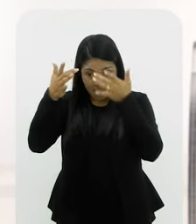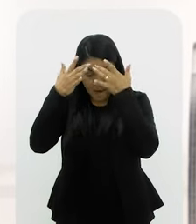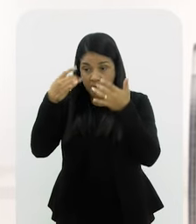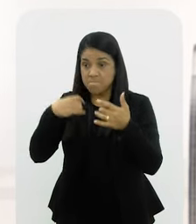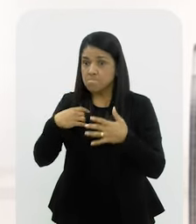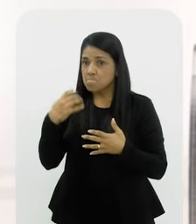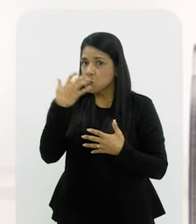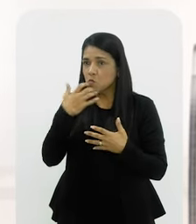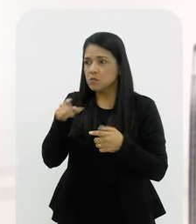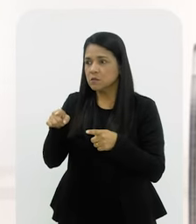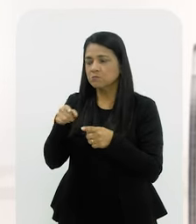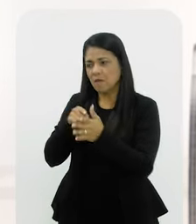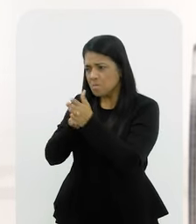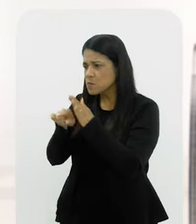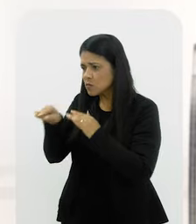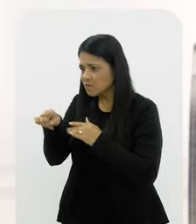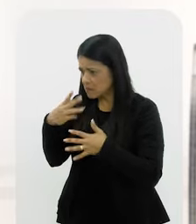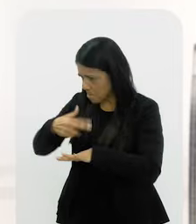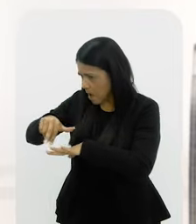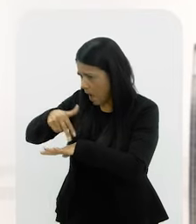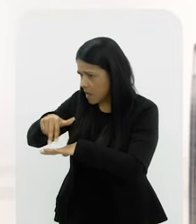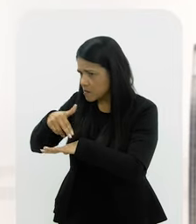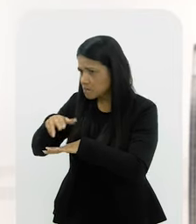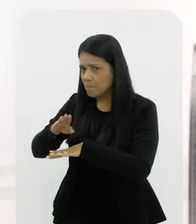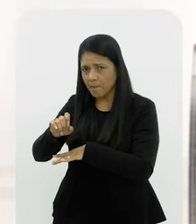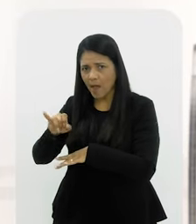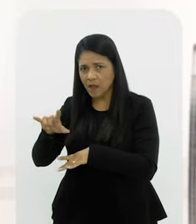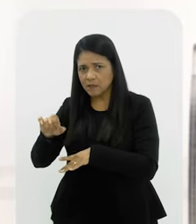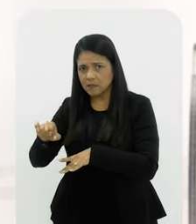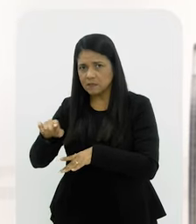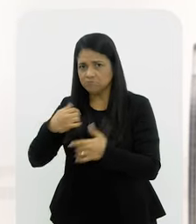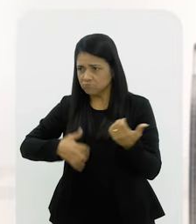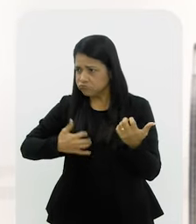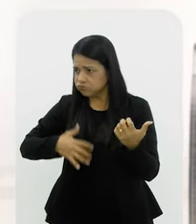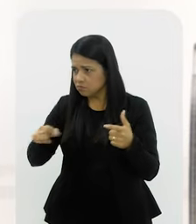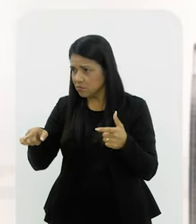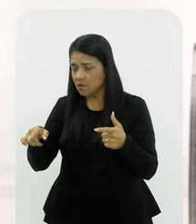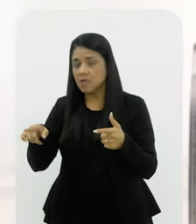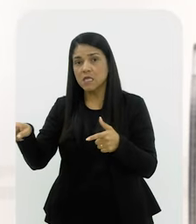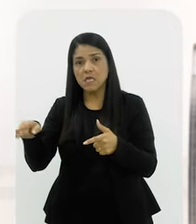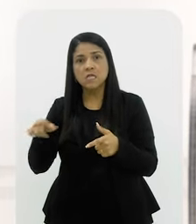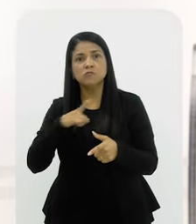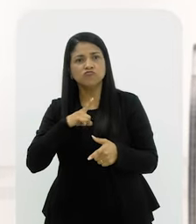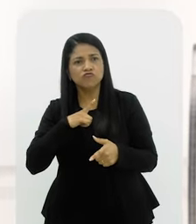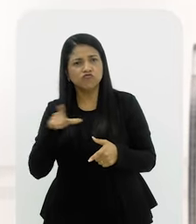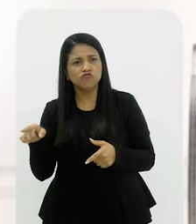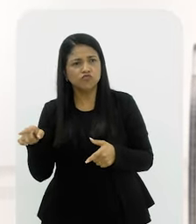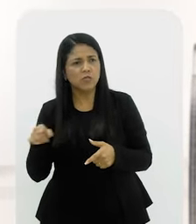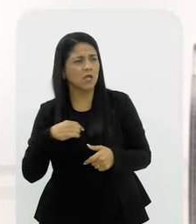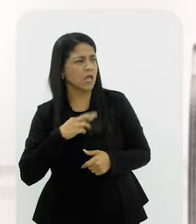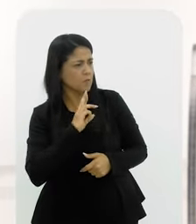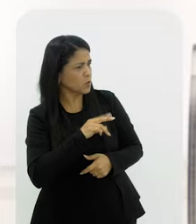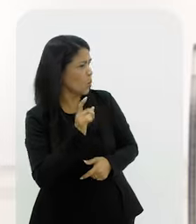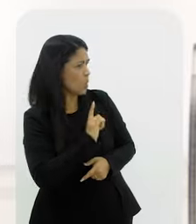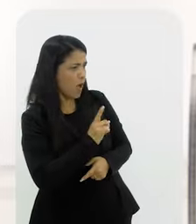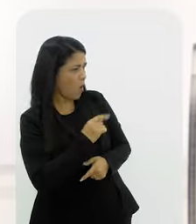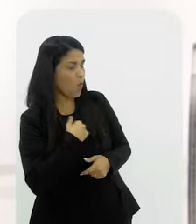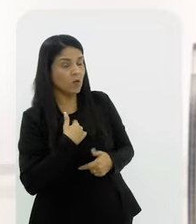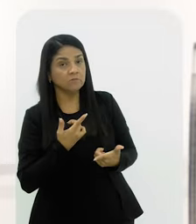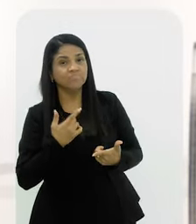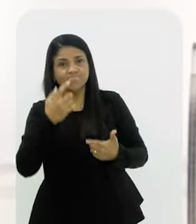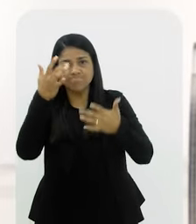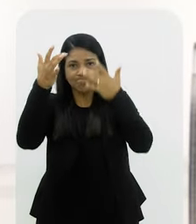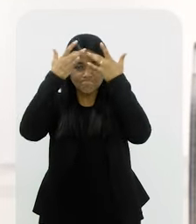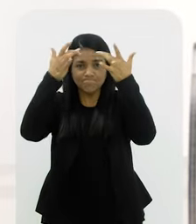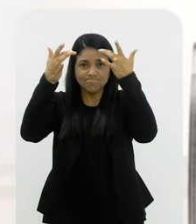assim, eu perguntei uma vez para ele, cara, você chegou a fazer baile? Ele falou, não, que ele tinha um repertório, porque o repertório que ele tinha na